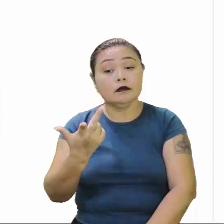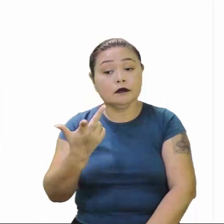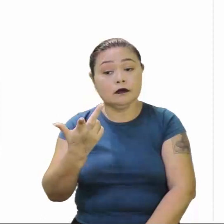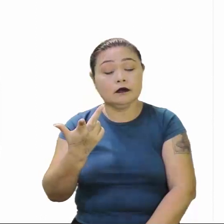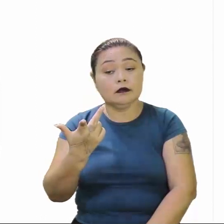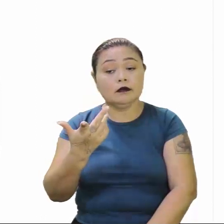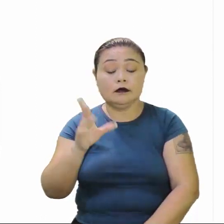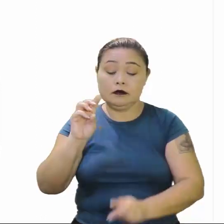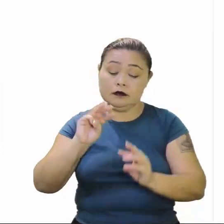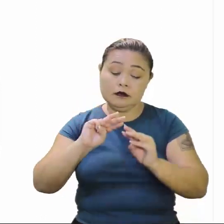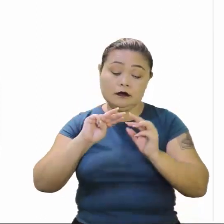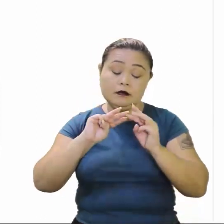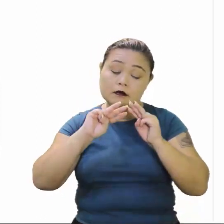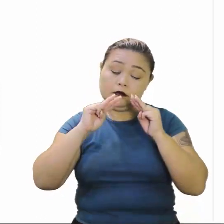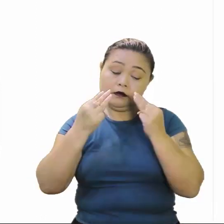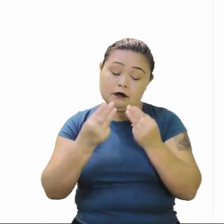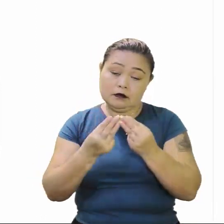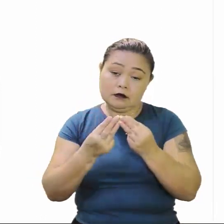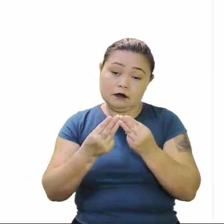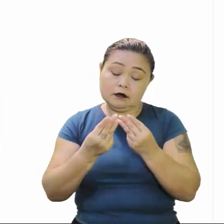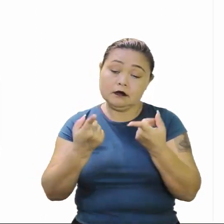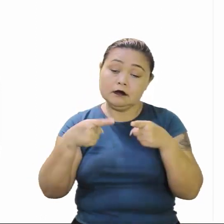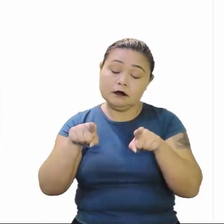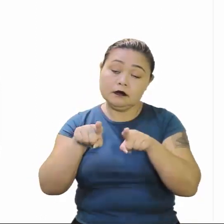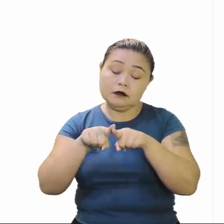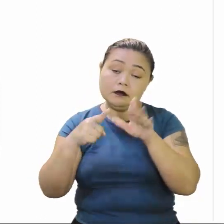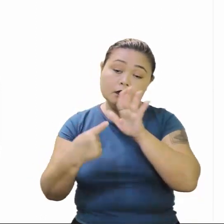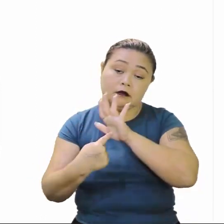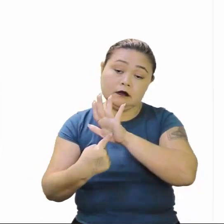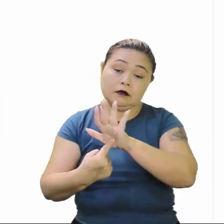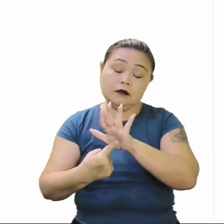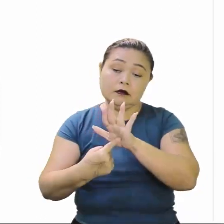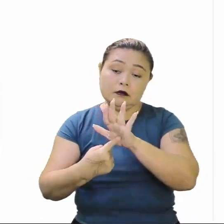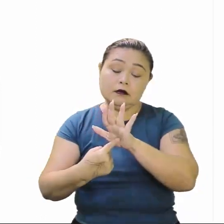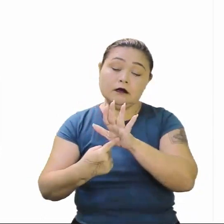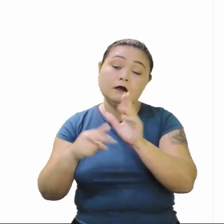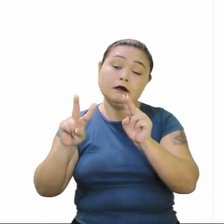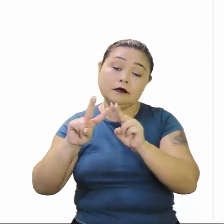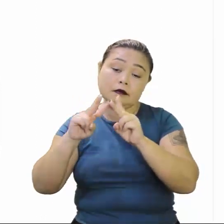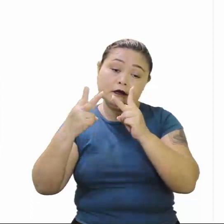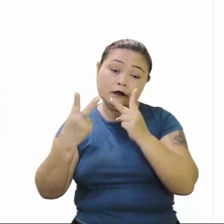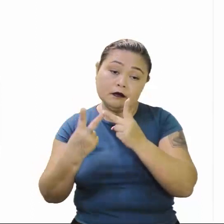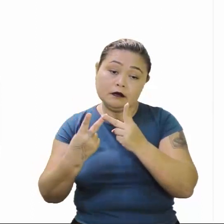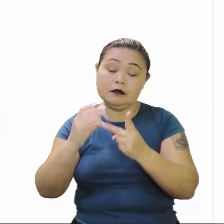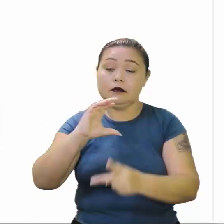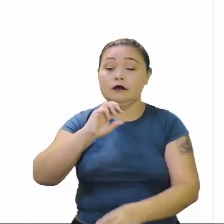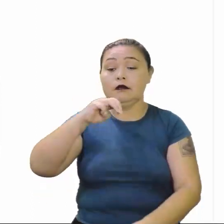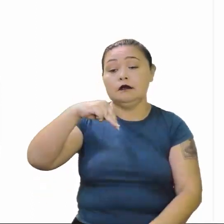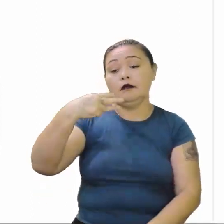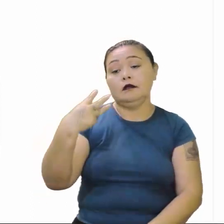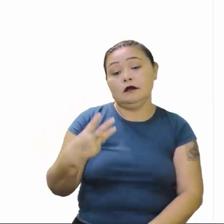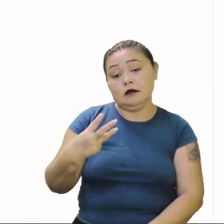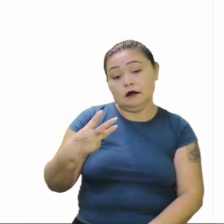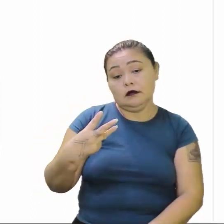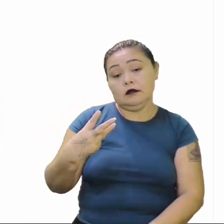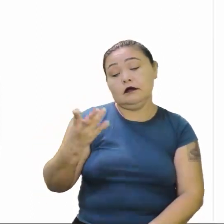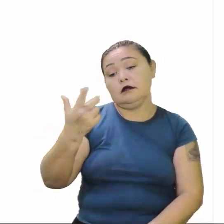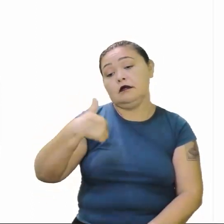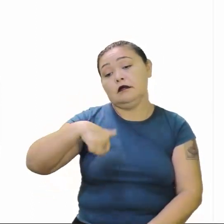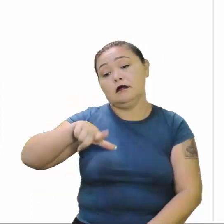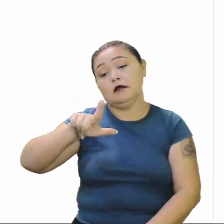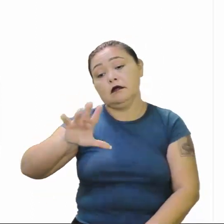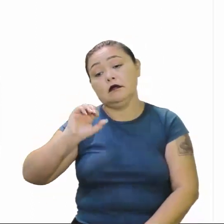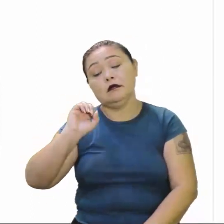massa, você pode também expressar o volume em centímetro cúbico, em litro,